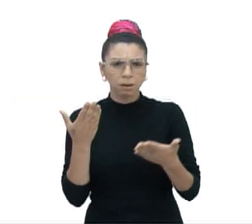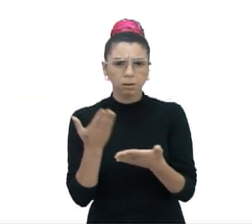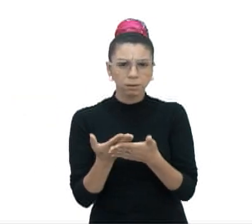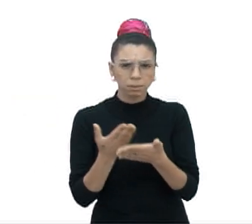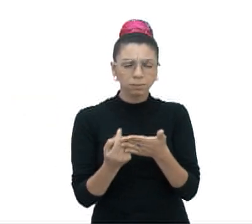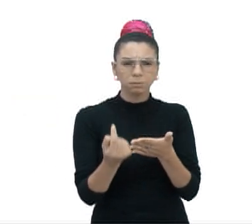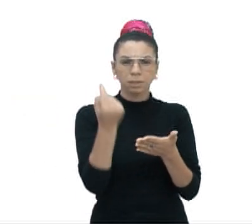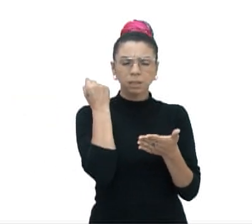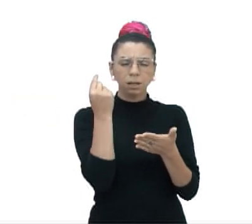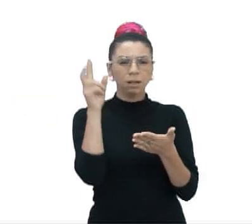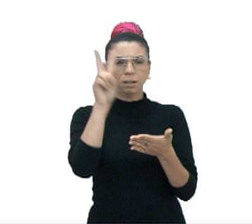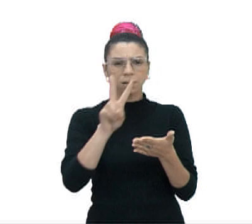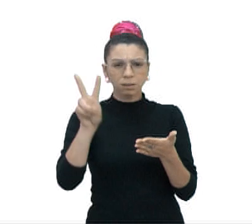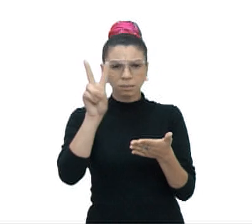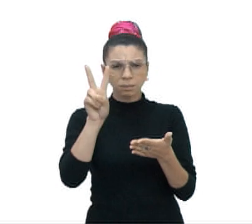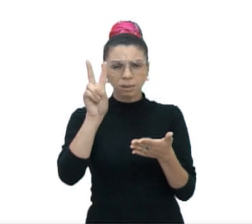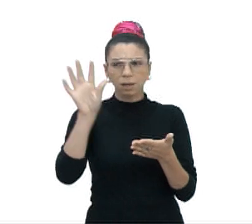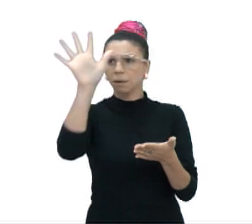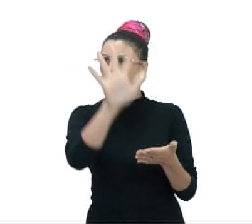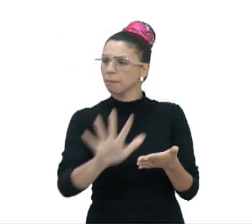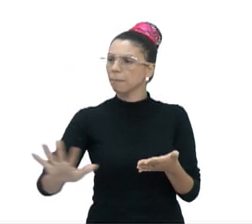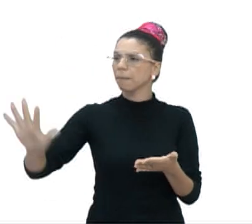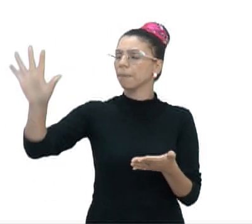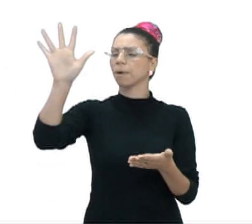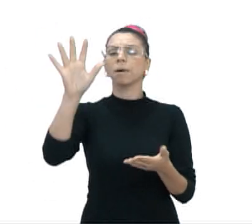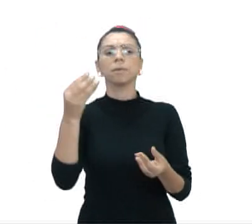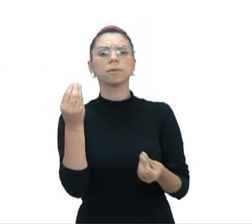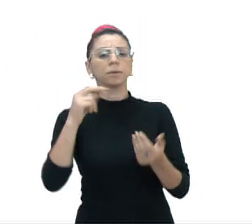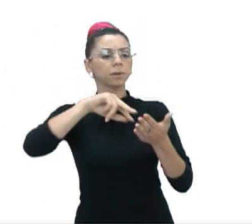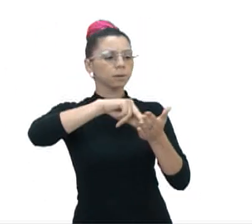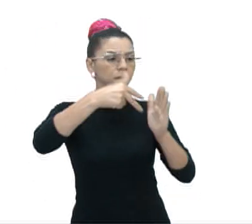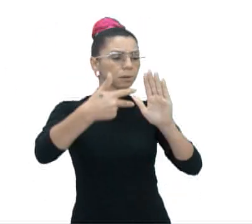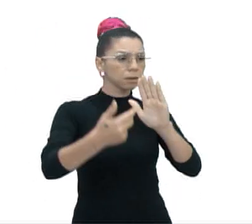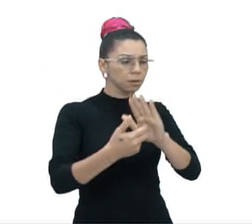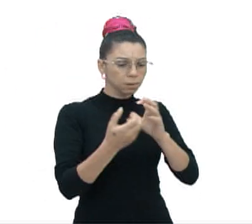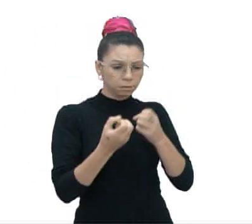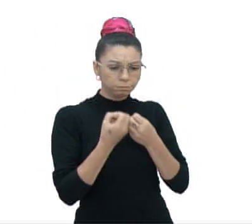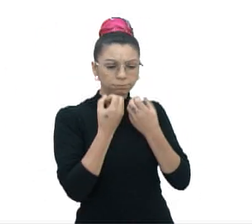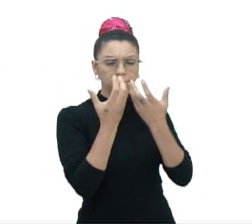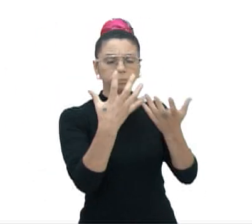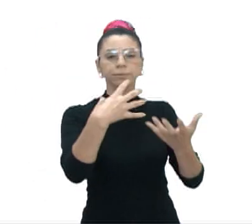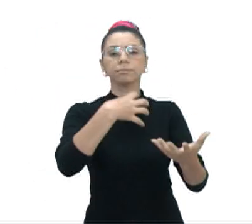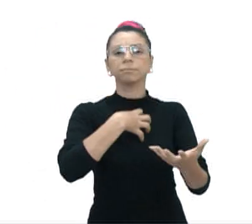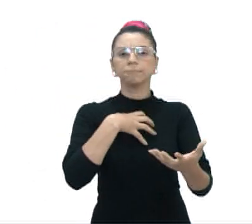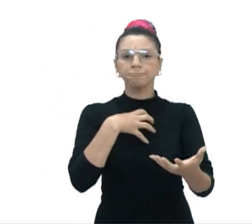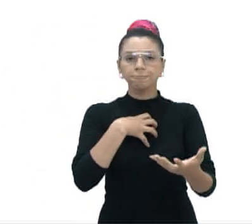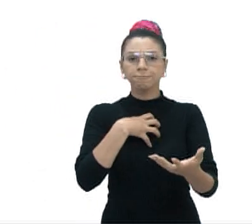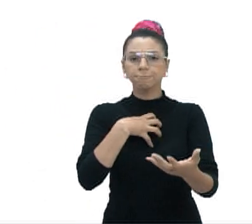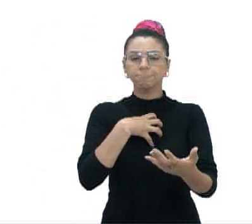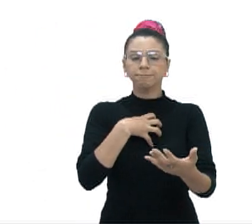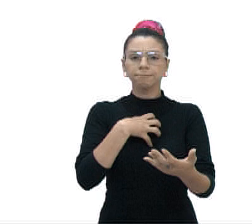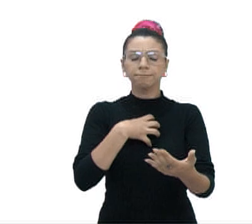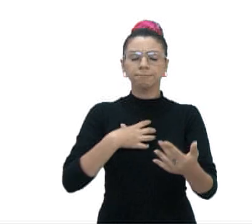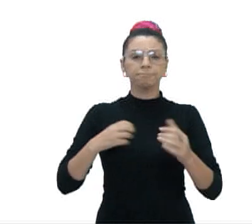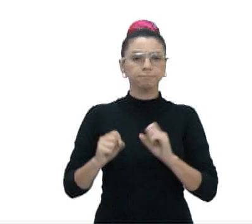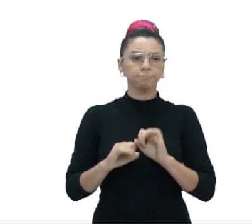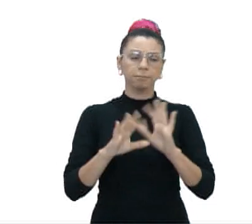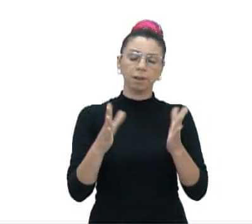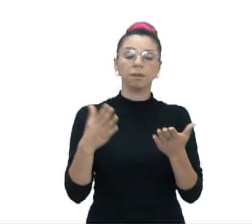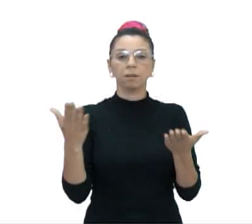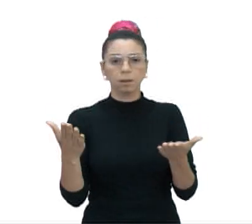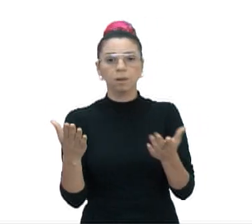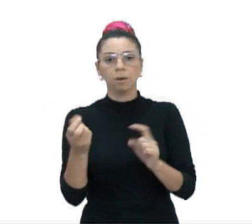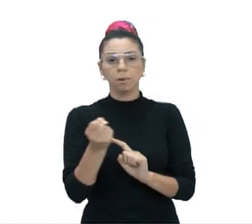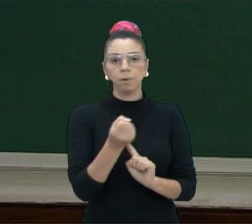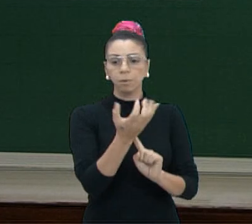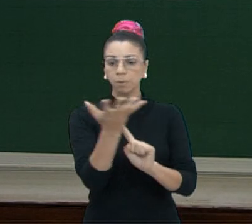sobre as imagens, como essas imagens elas significam e transmitem um sentido? Claro que o texto não